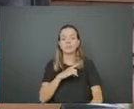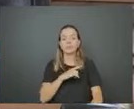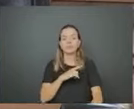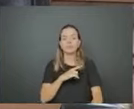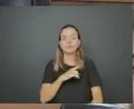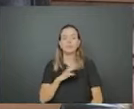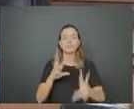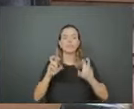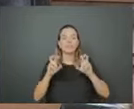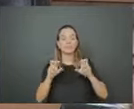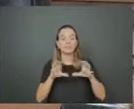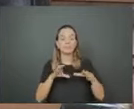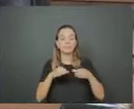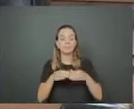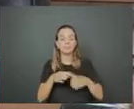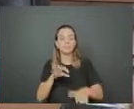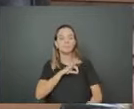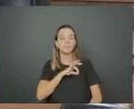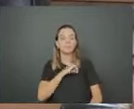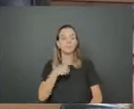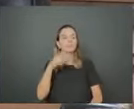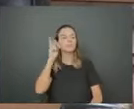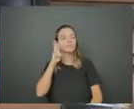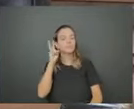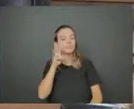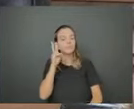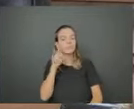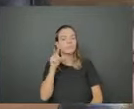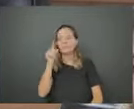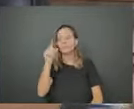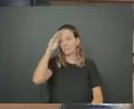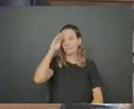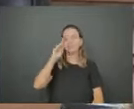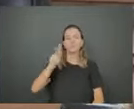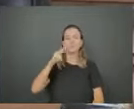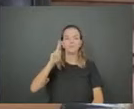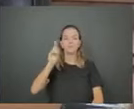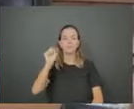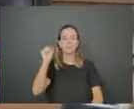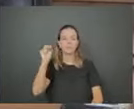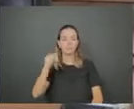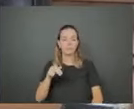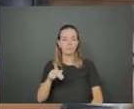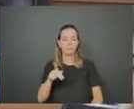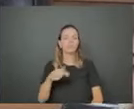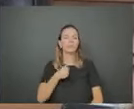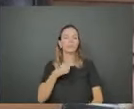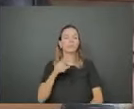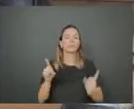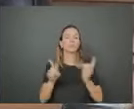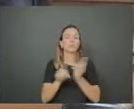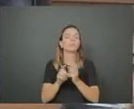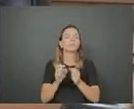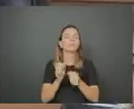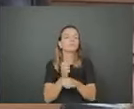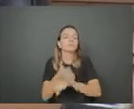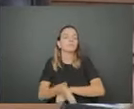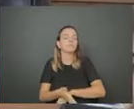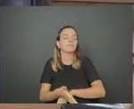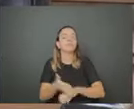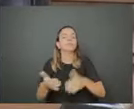à memória o Coronel Hudson operacional, aquele que eu encontrei durante as madrugadas nas operações. E aí eu pensei, puxa vida,